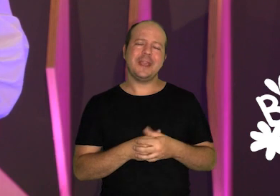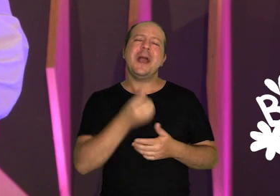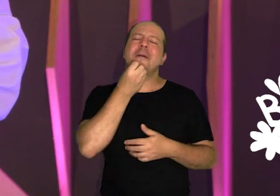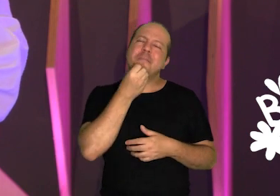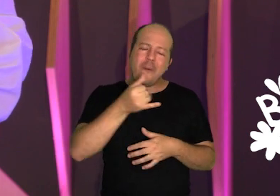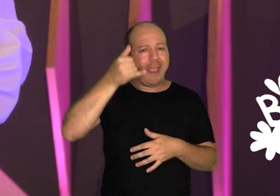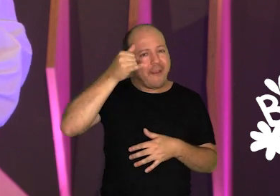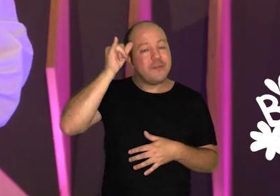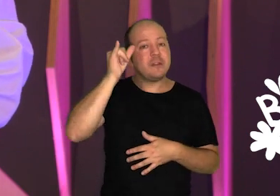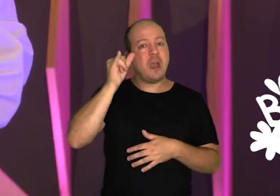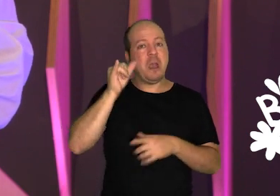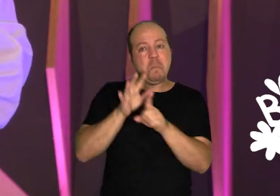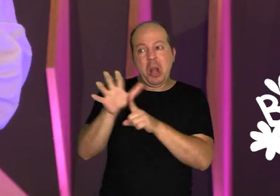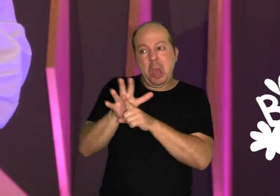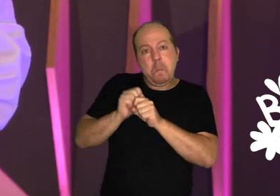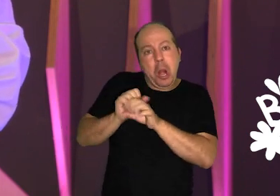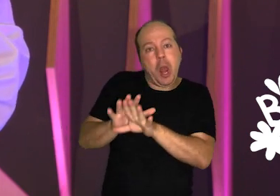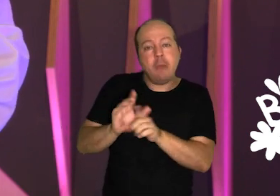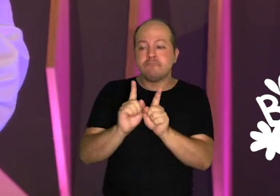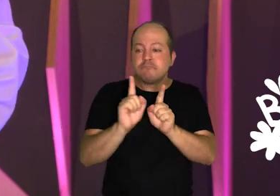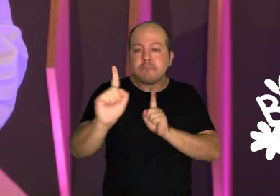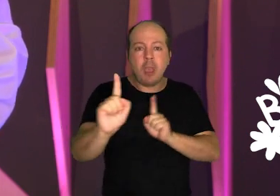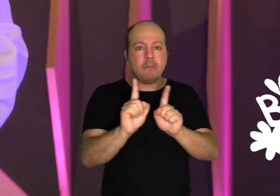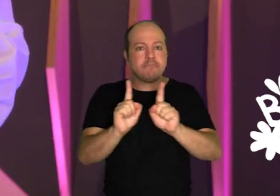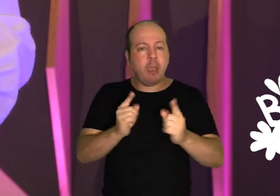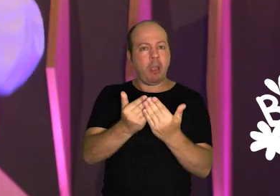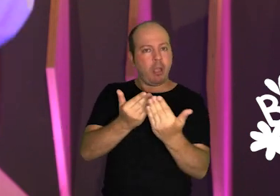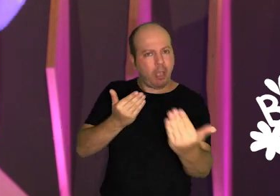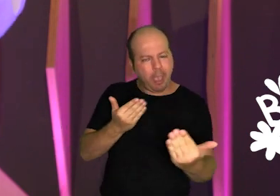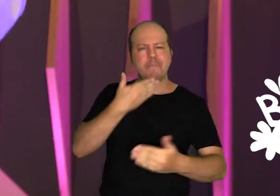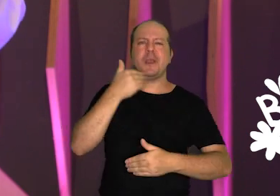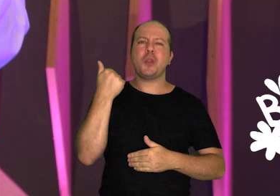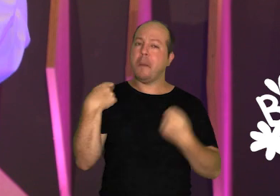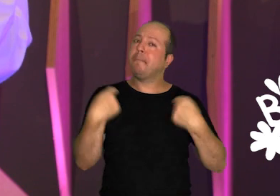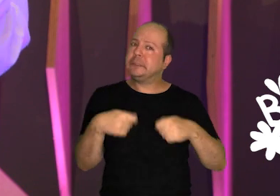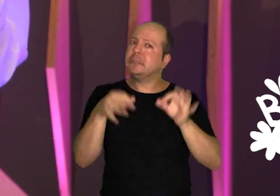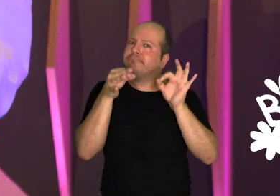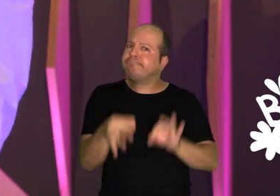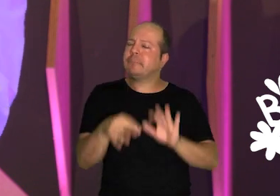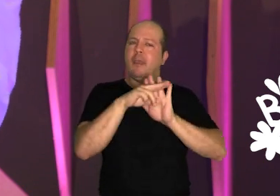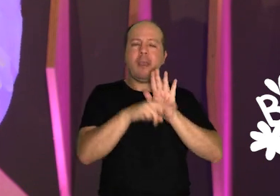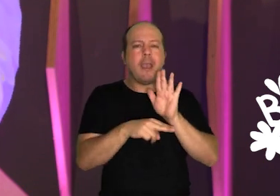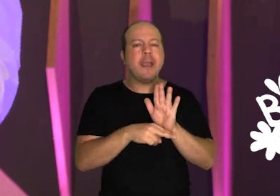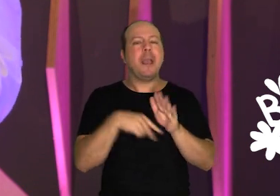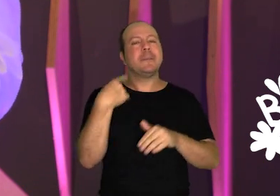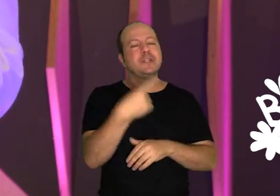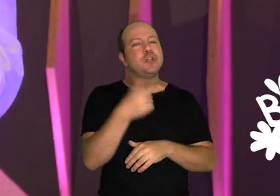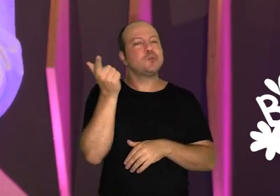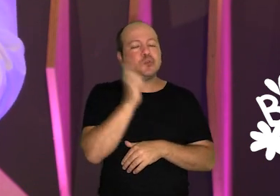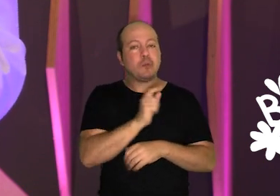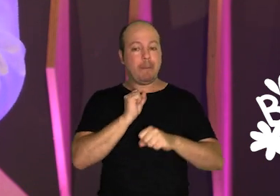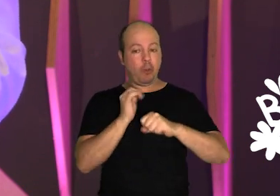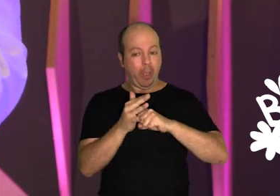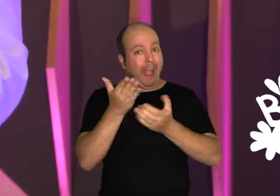é bom evitar aglomerações e manter o distanciamento social, que continua sendo a medida mais efetiva para a gente